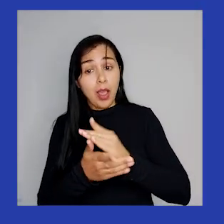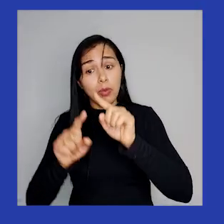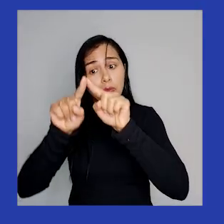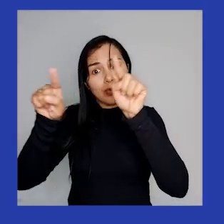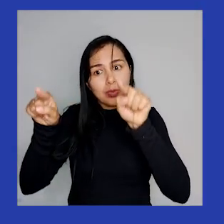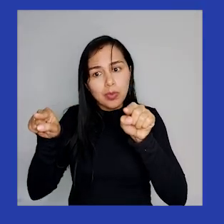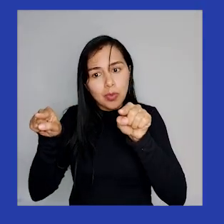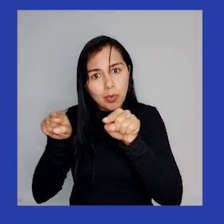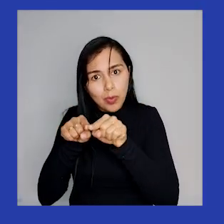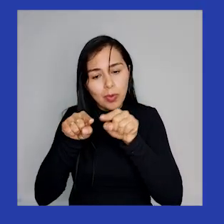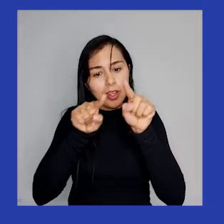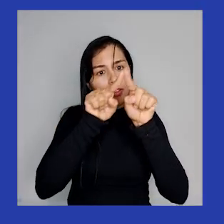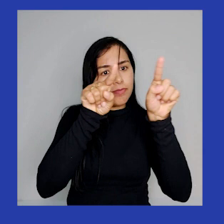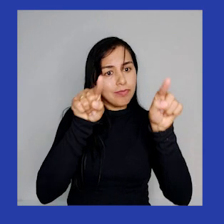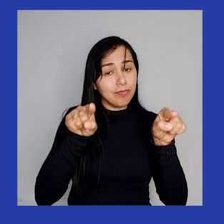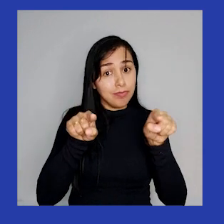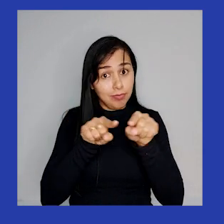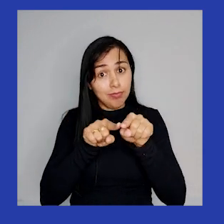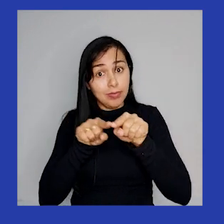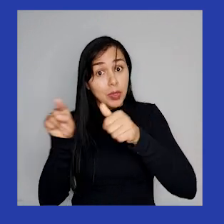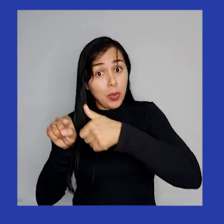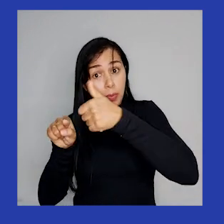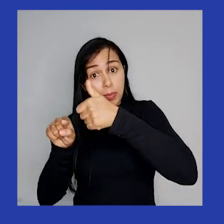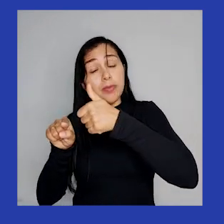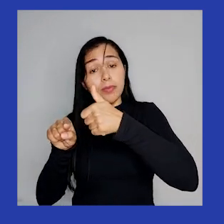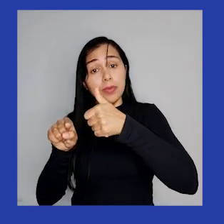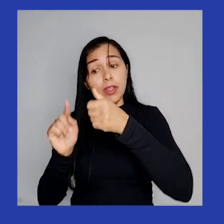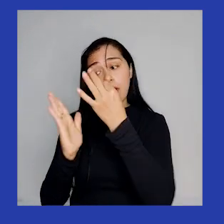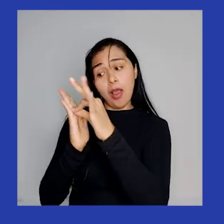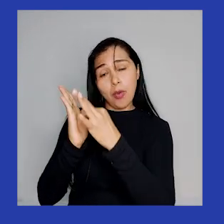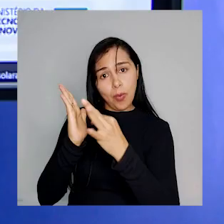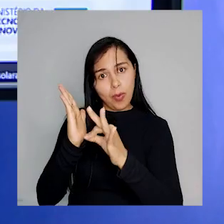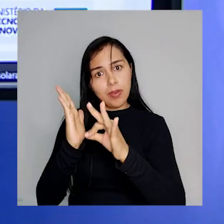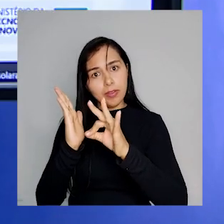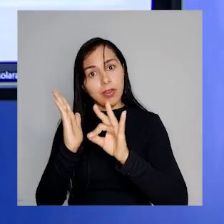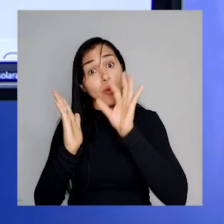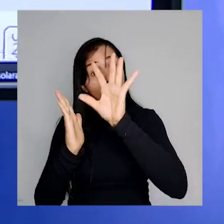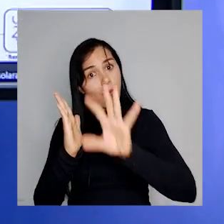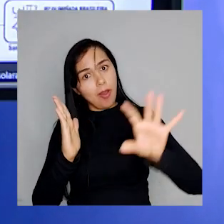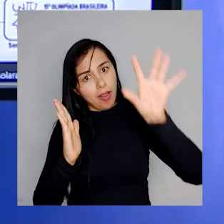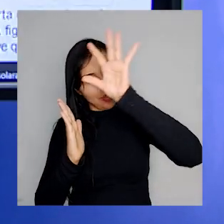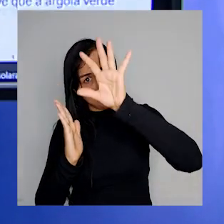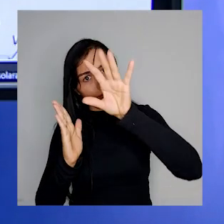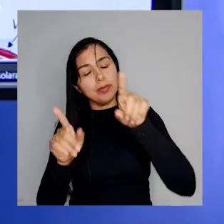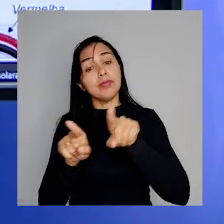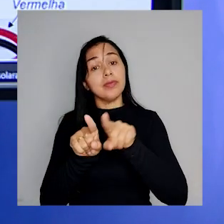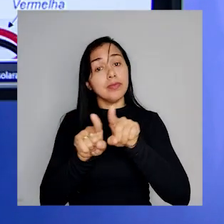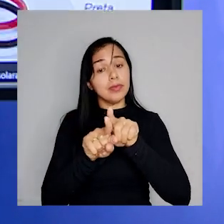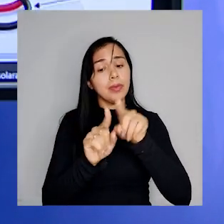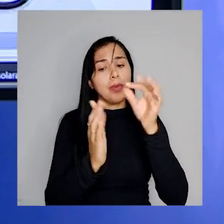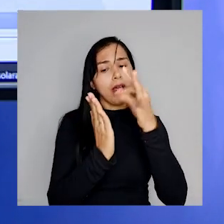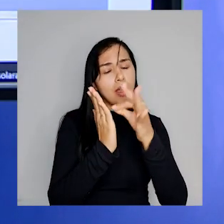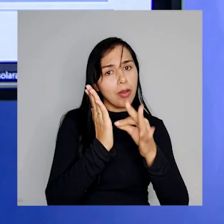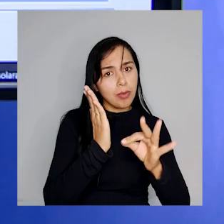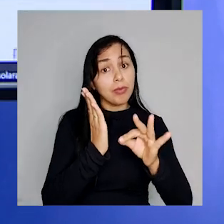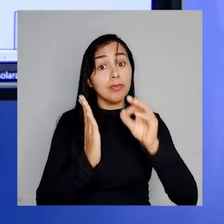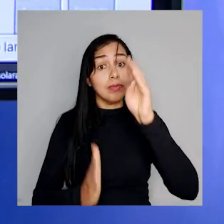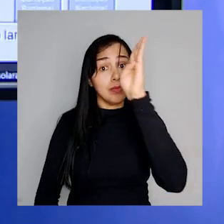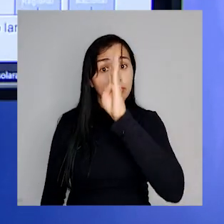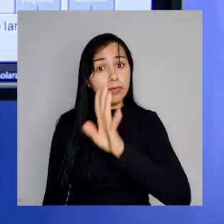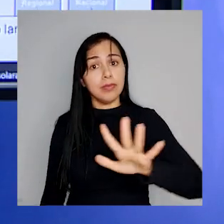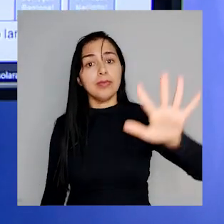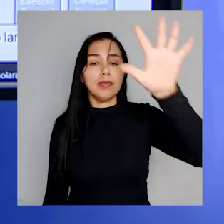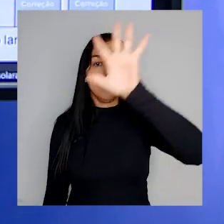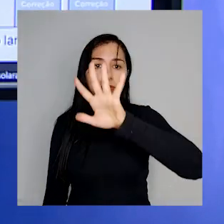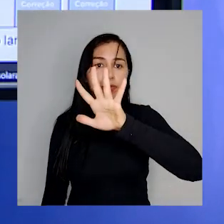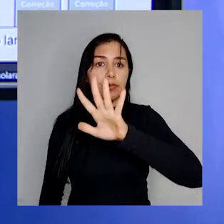correção regional e correção nacional. Você vai ver aqui na parte das perguntas que esses